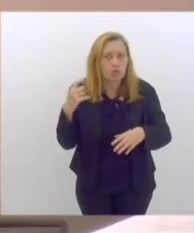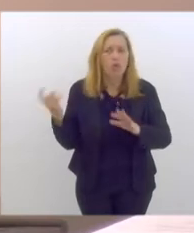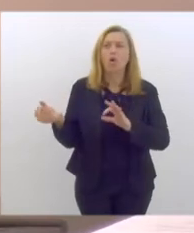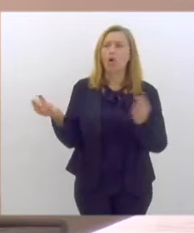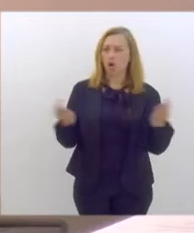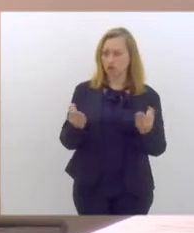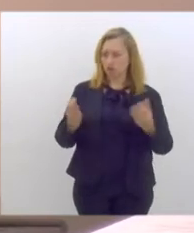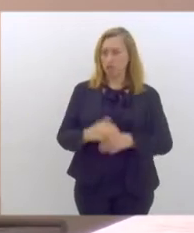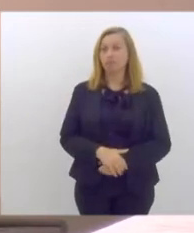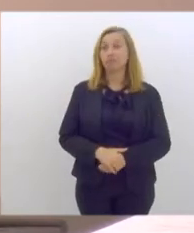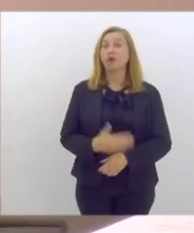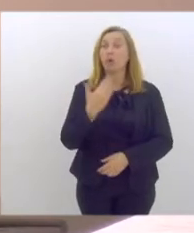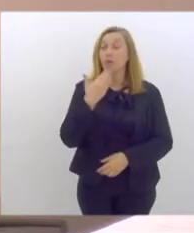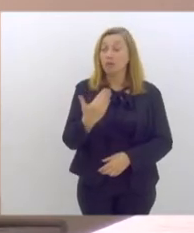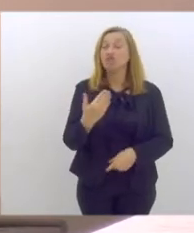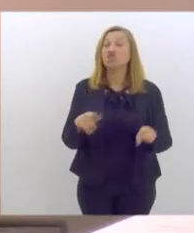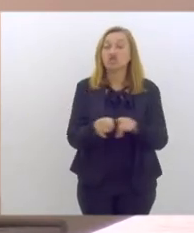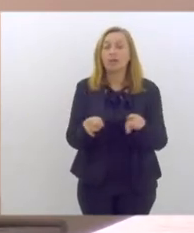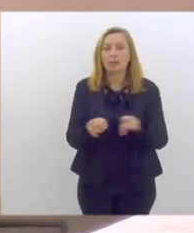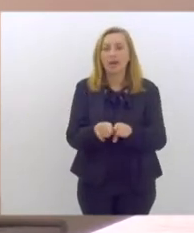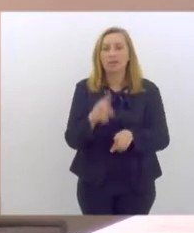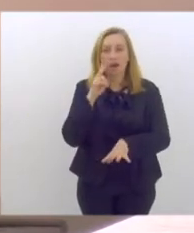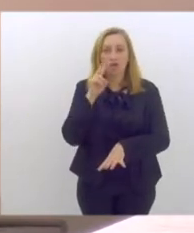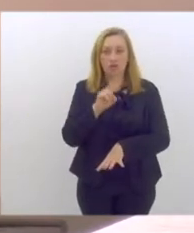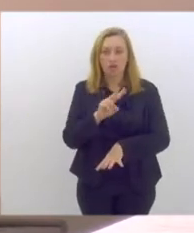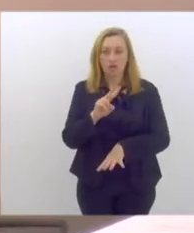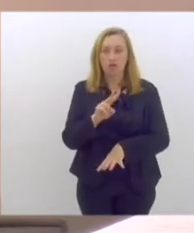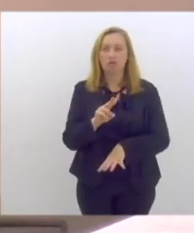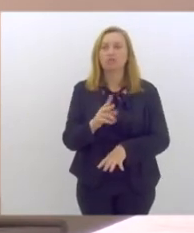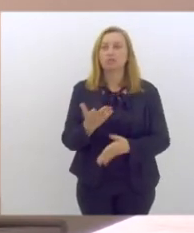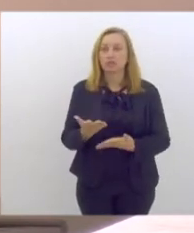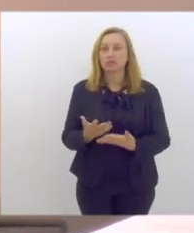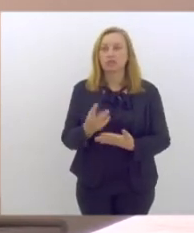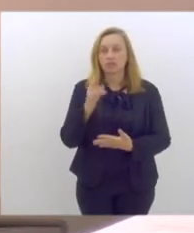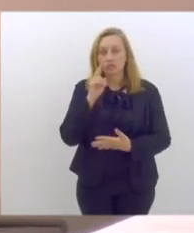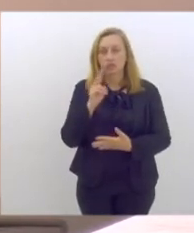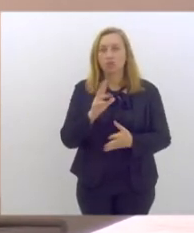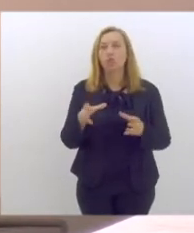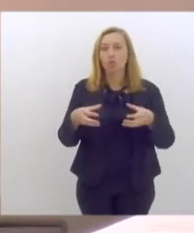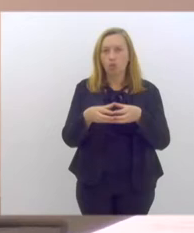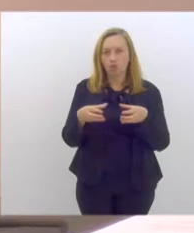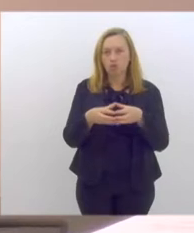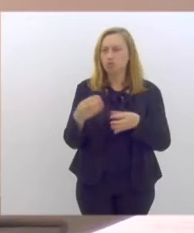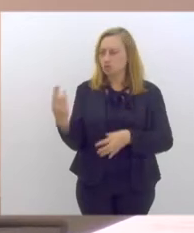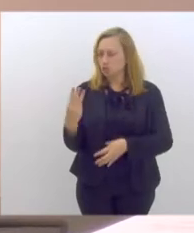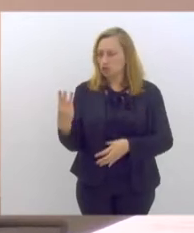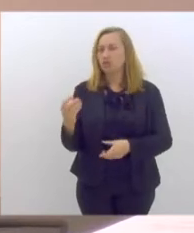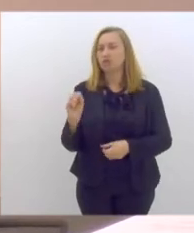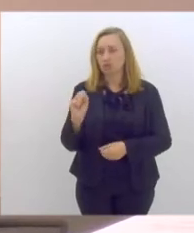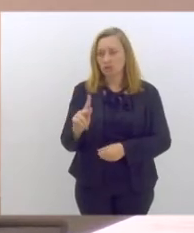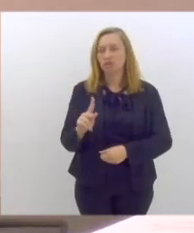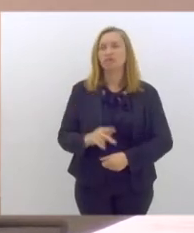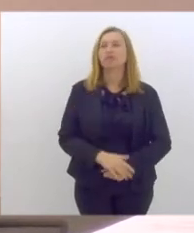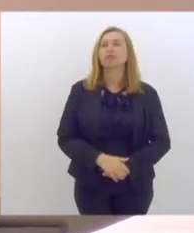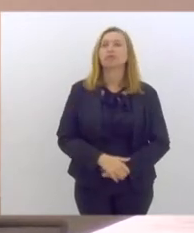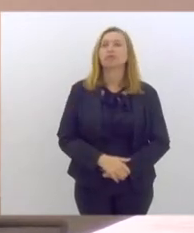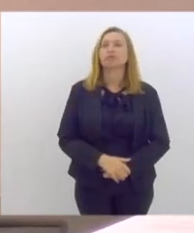ótimo é que eu pedi também Vista eu não digo isto que vocês